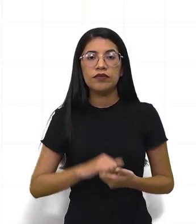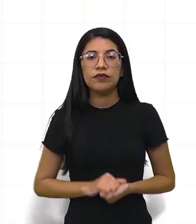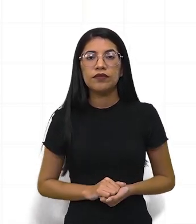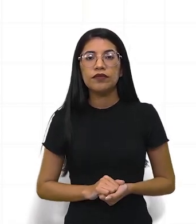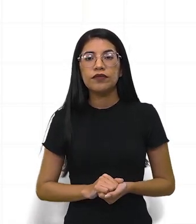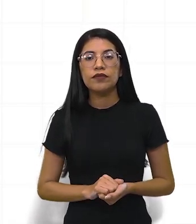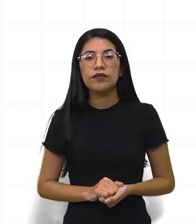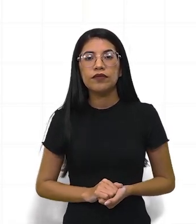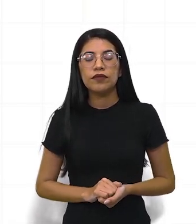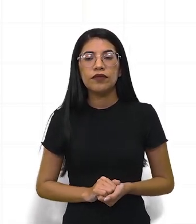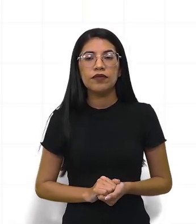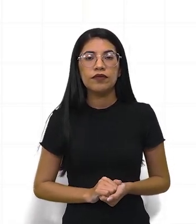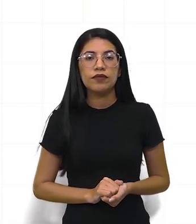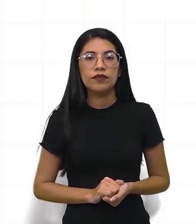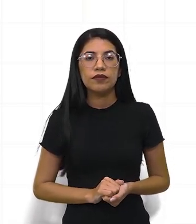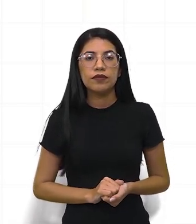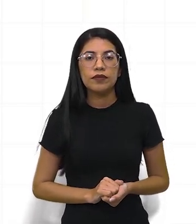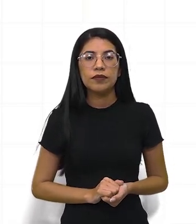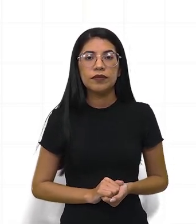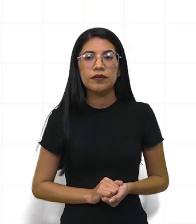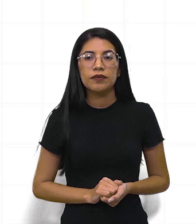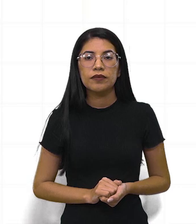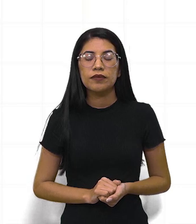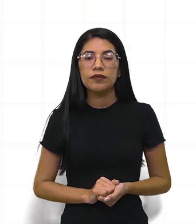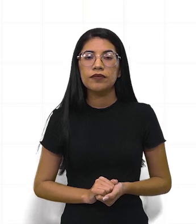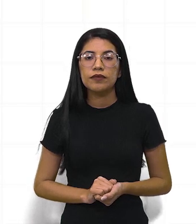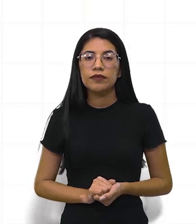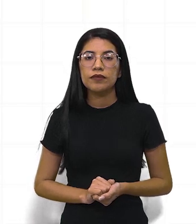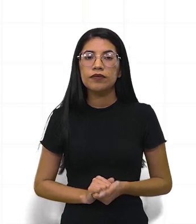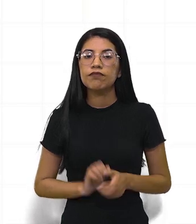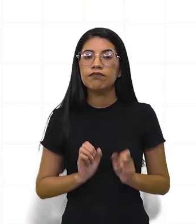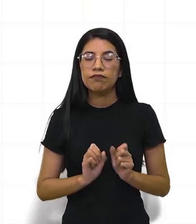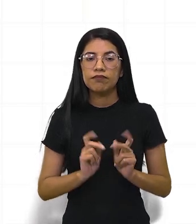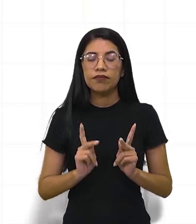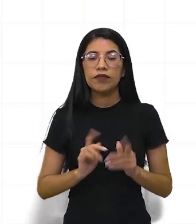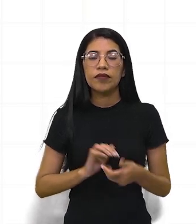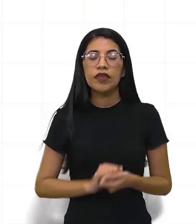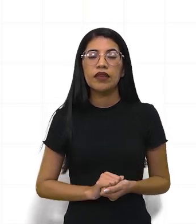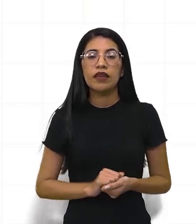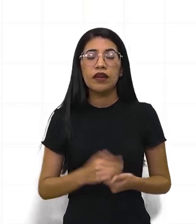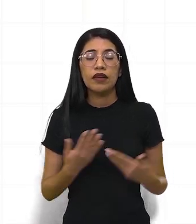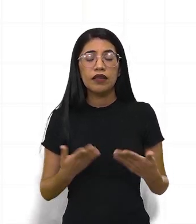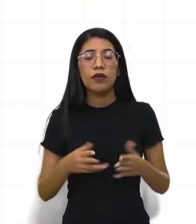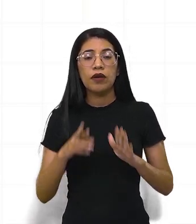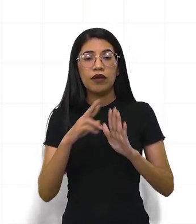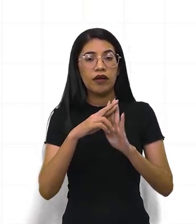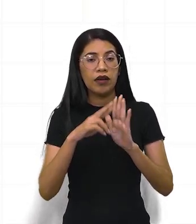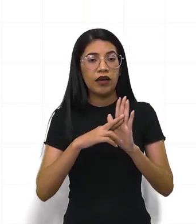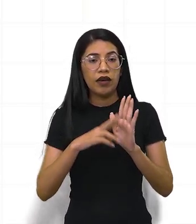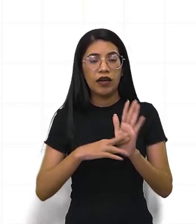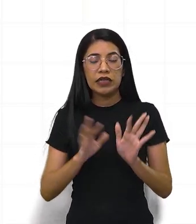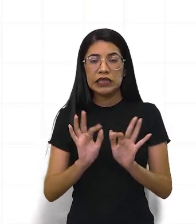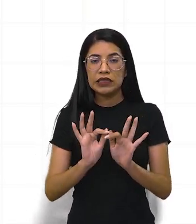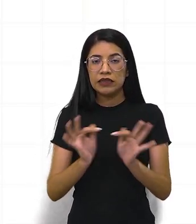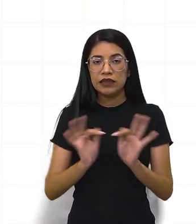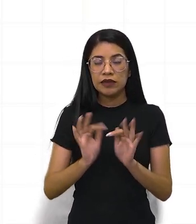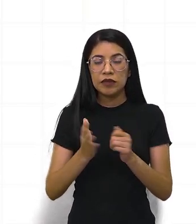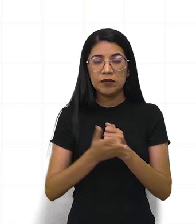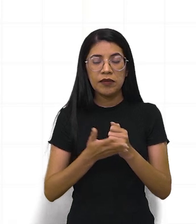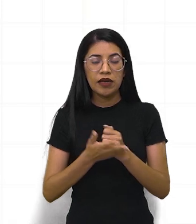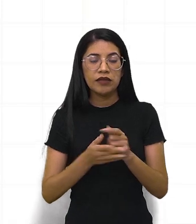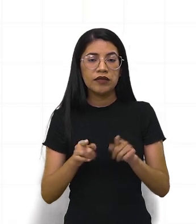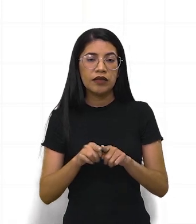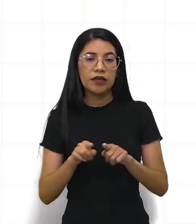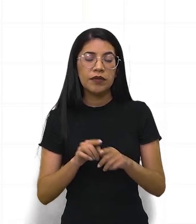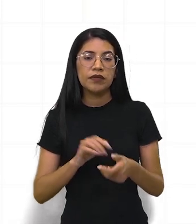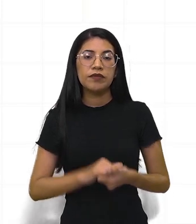por 5 é igual a 41, ok? Certo? Então essa é uma das regras mais simples que tem, além do 2.